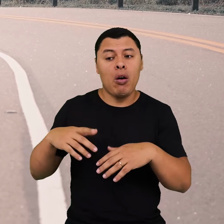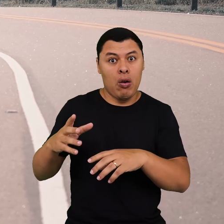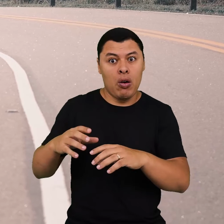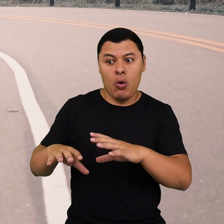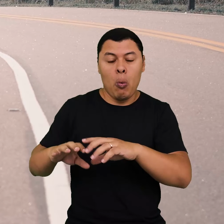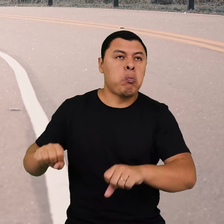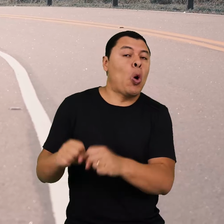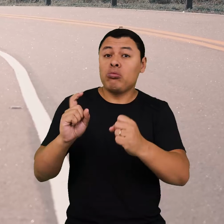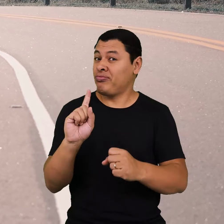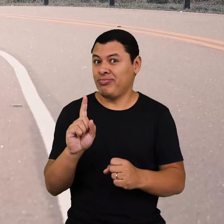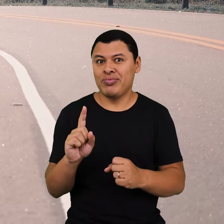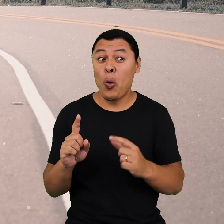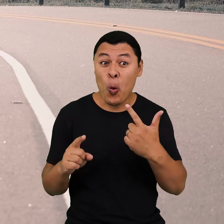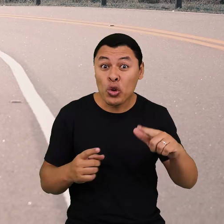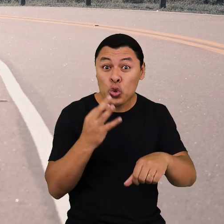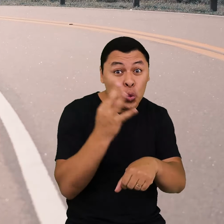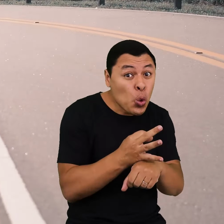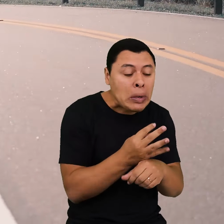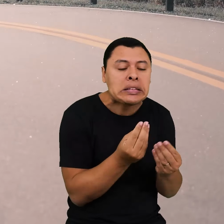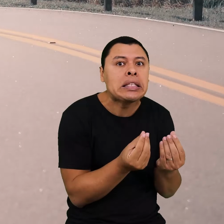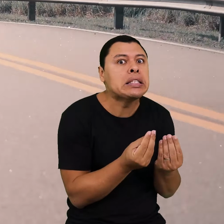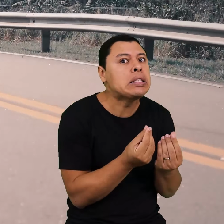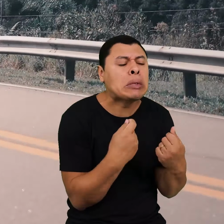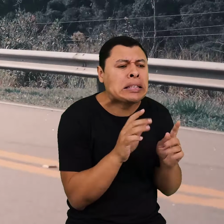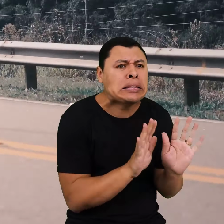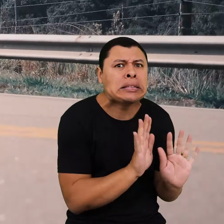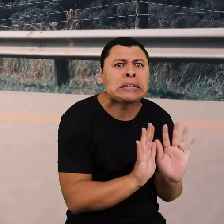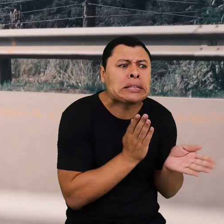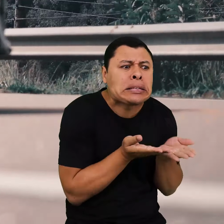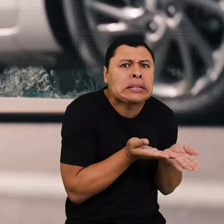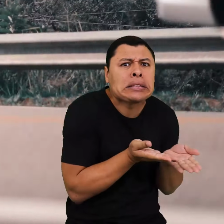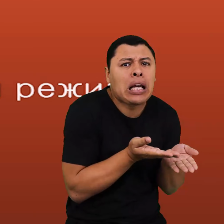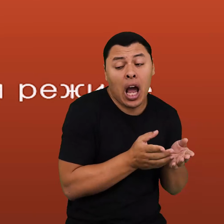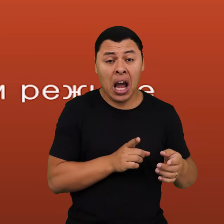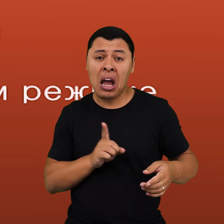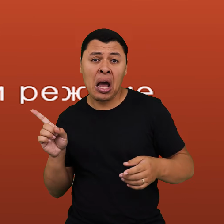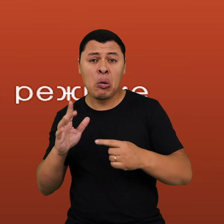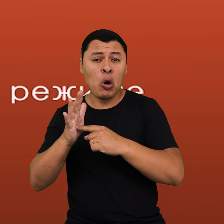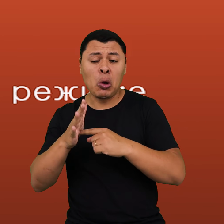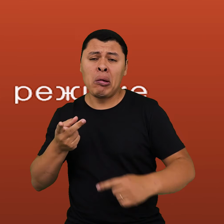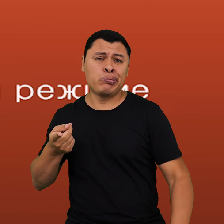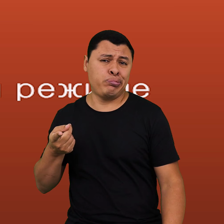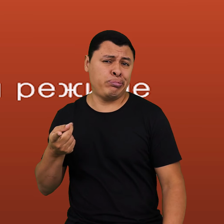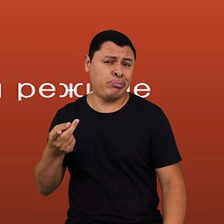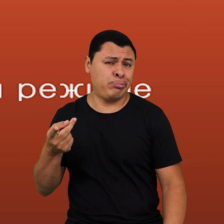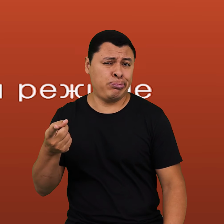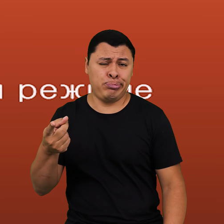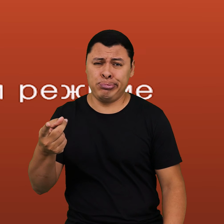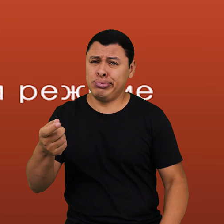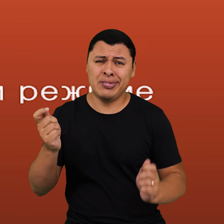o carro é muito bem construído, muito bem executado. Então é um carro que ou você pode tê-lo por muito tempo, ou você pode pegar ele de segunda ou terceira